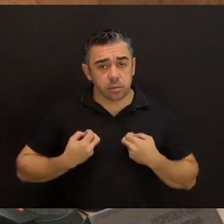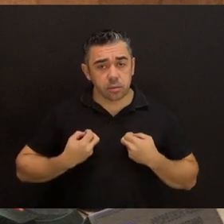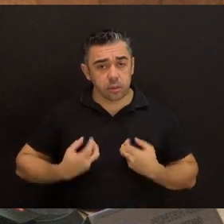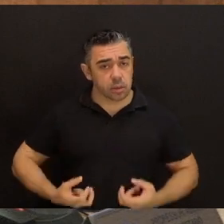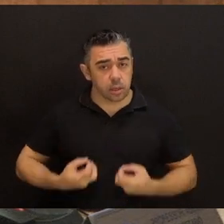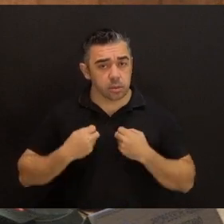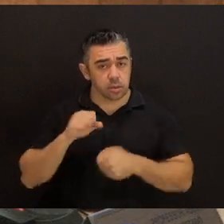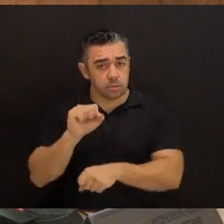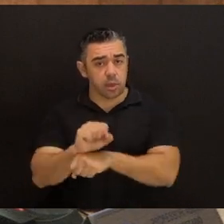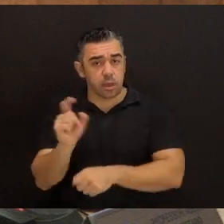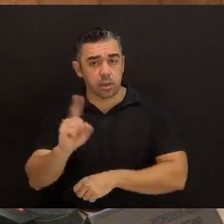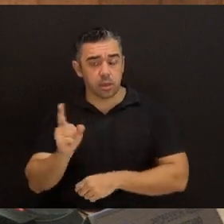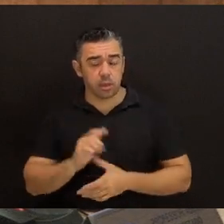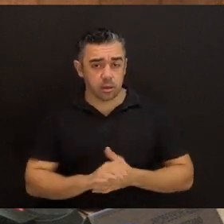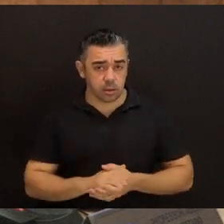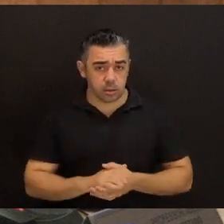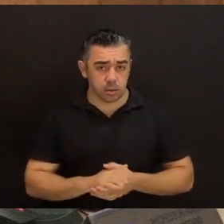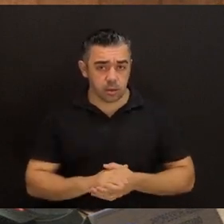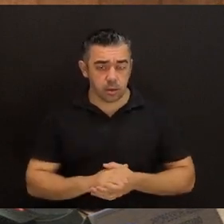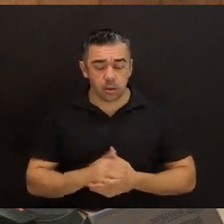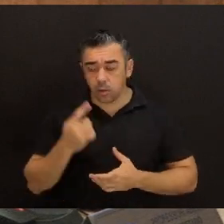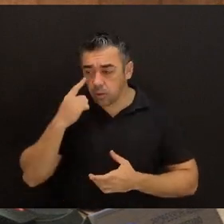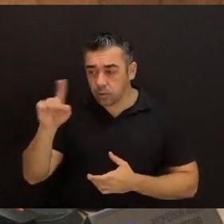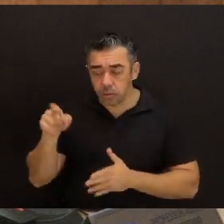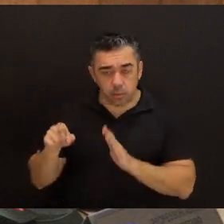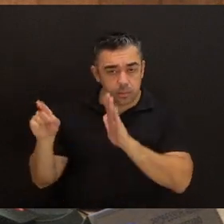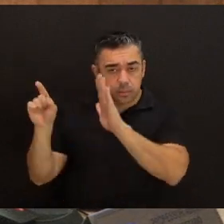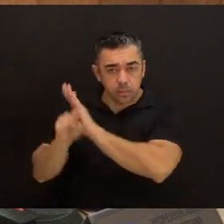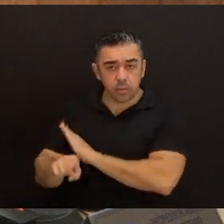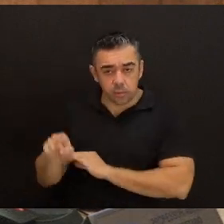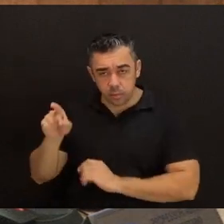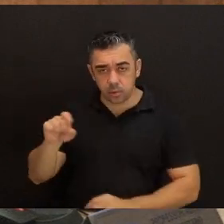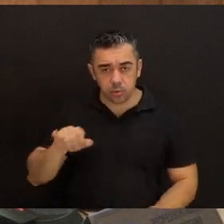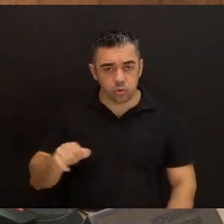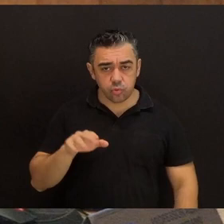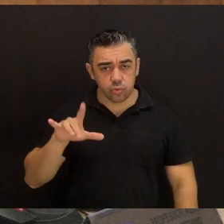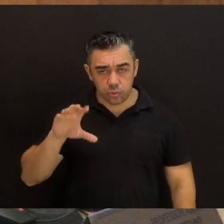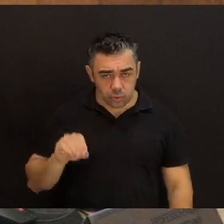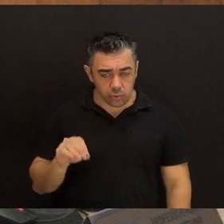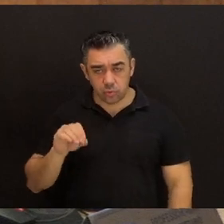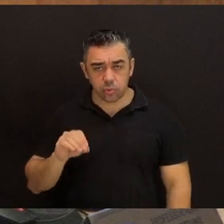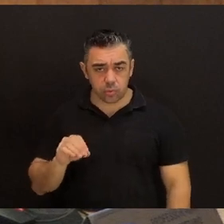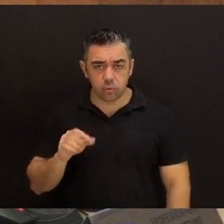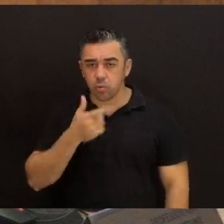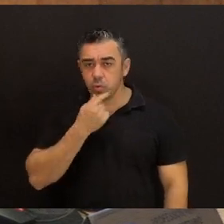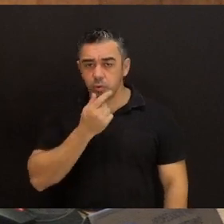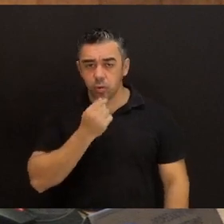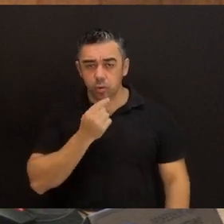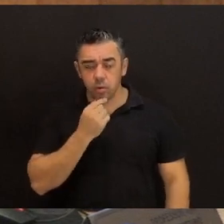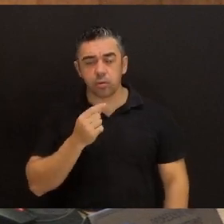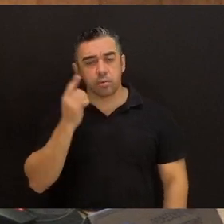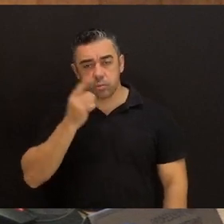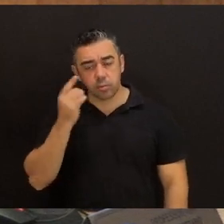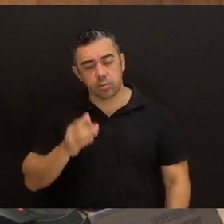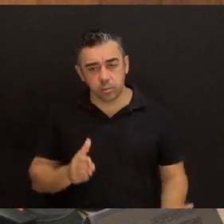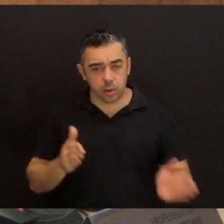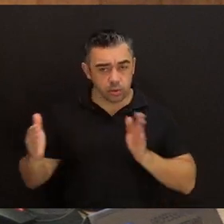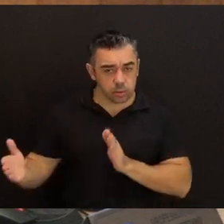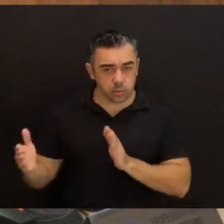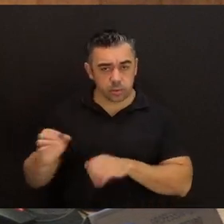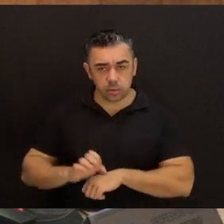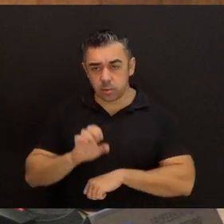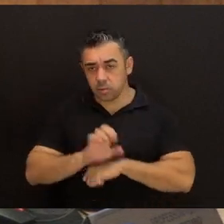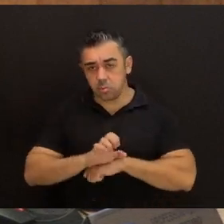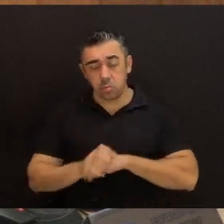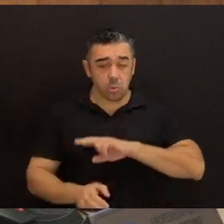e hoje quis atualizar os números com o senhor Júlio agora pouco provavelmente tava do Dr do lado do deputado estadual ou